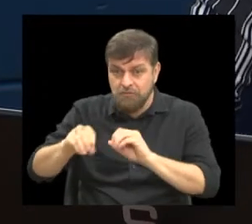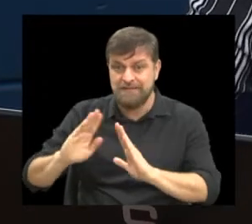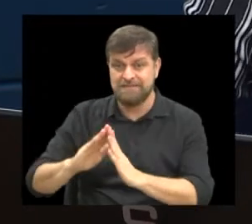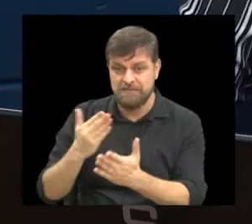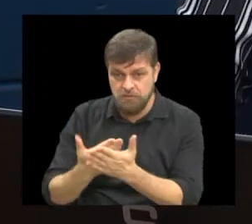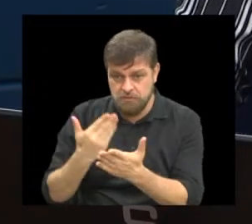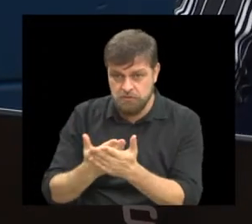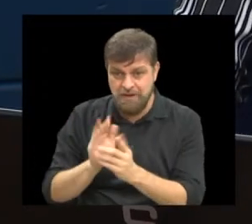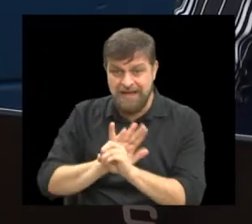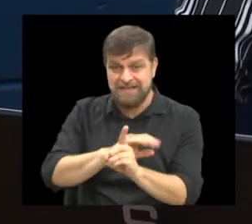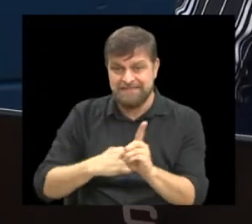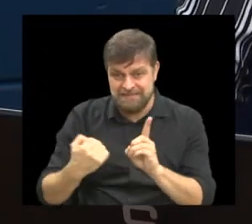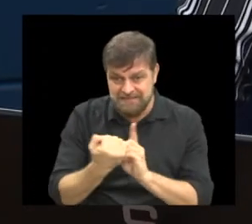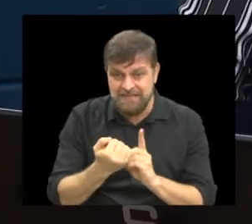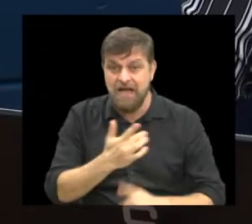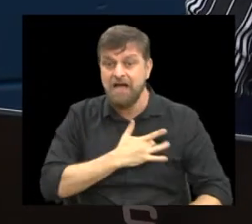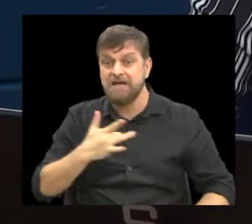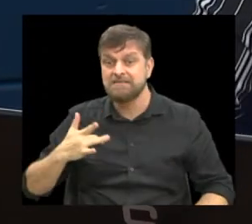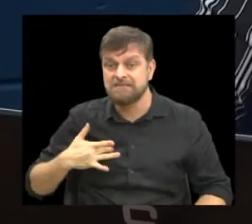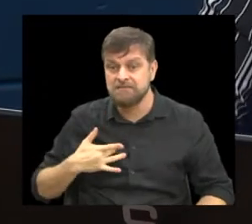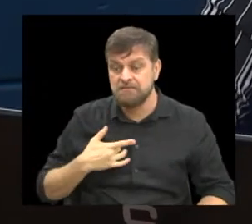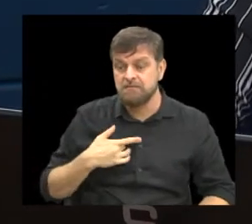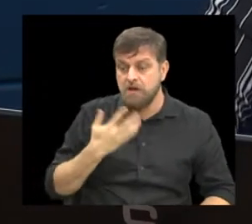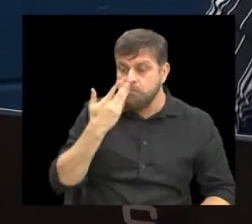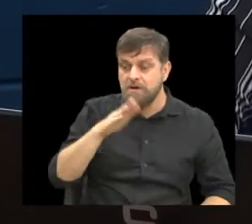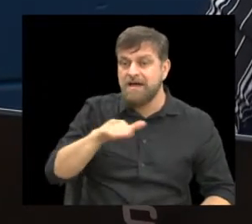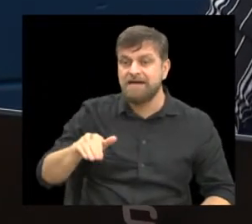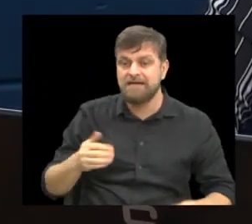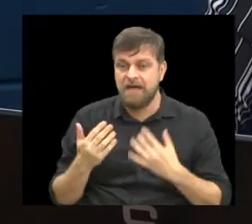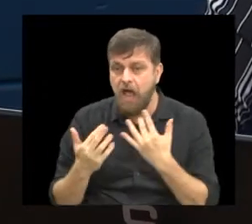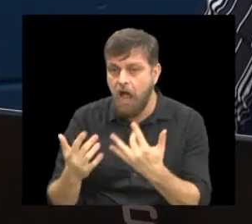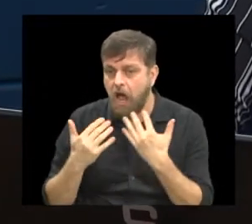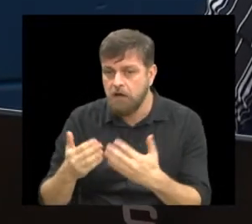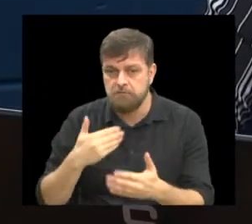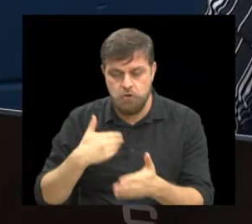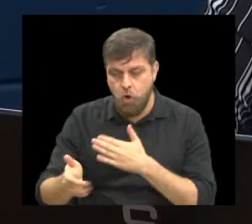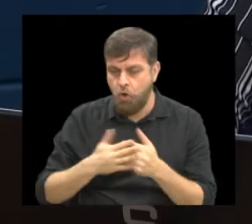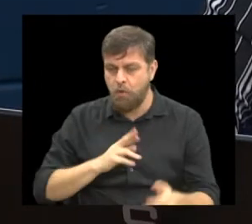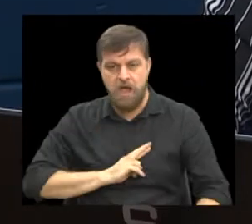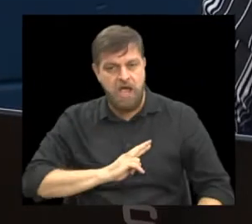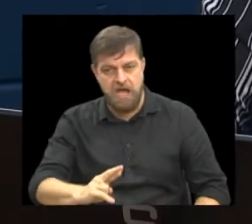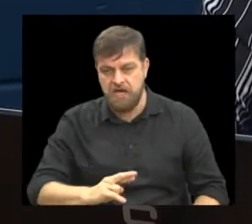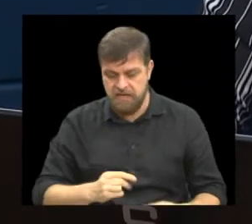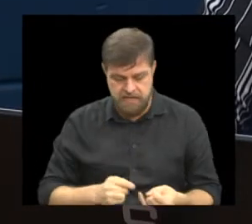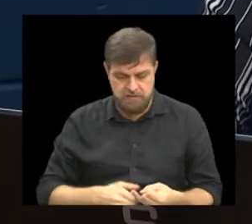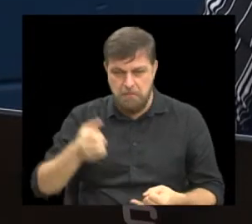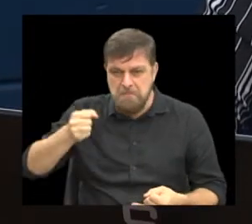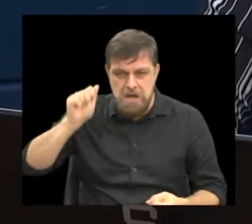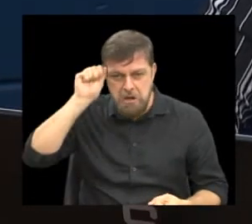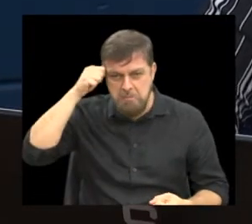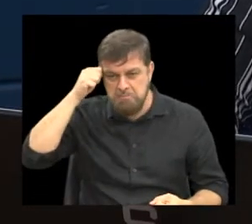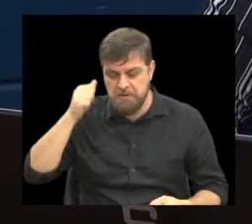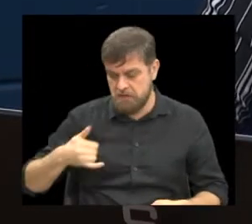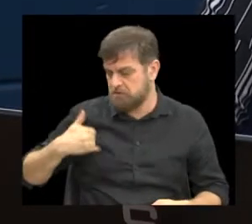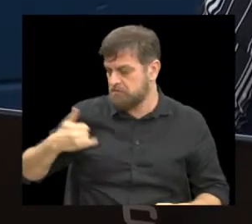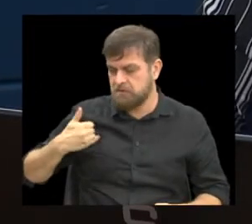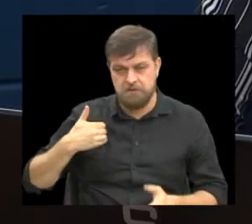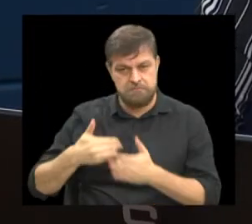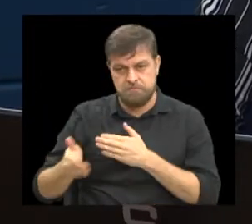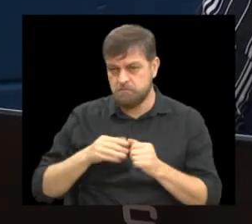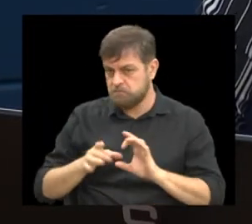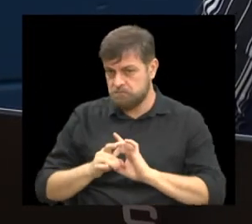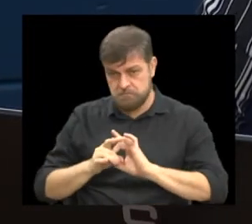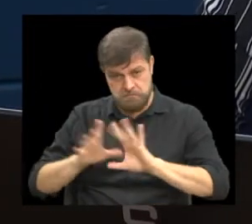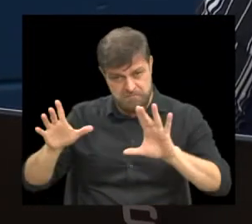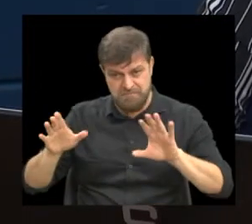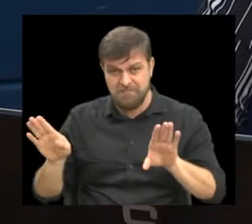a assistência e a saúde do autista, independentemente de credo, cor, raça, idade. Então, isso vem também,